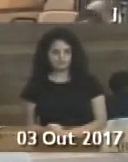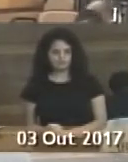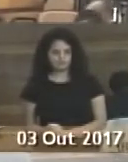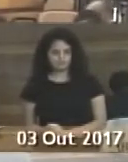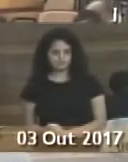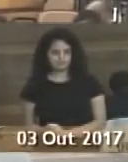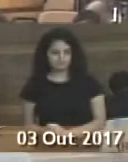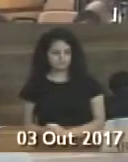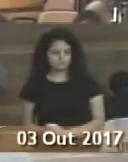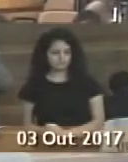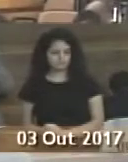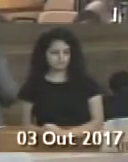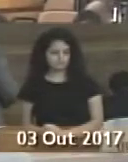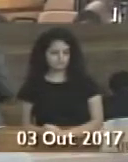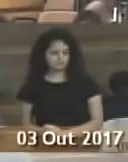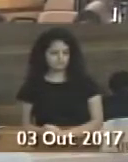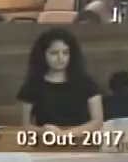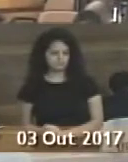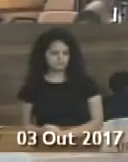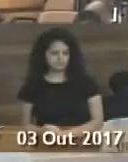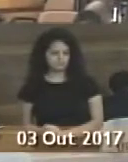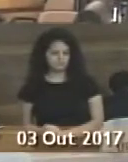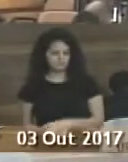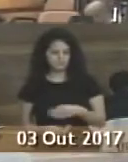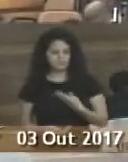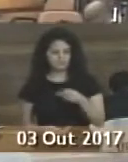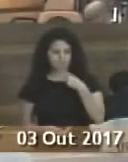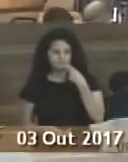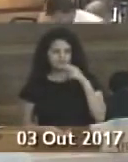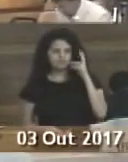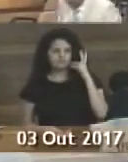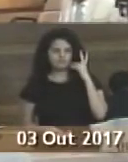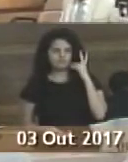Acabado o balanço geral aí, vamos passar a vereadora Tite Brasil.